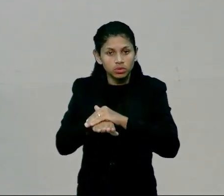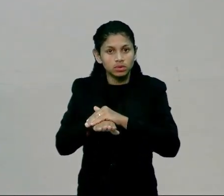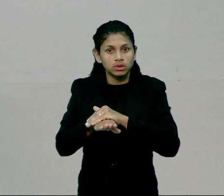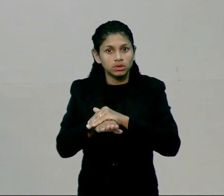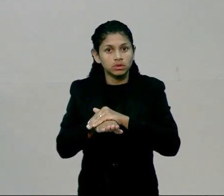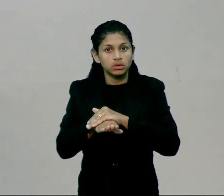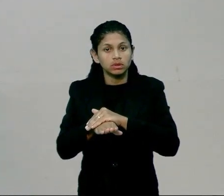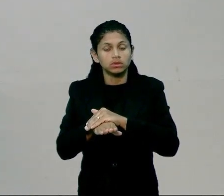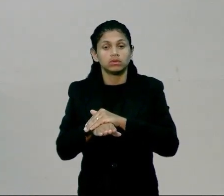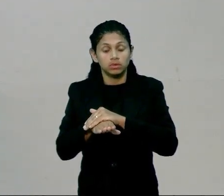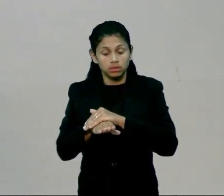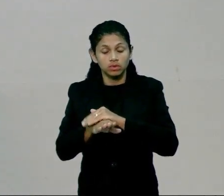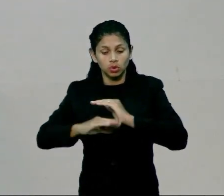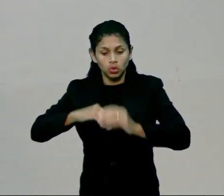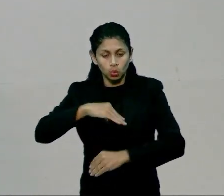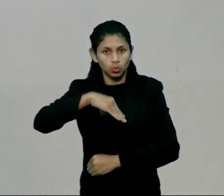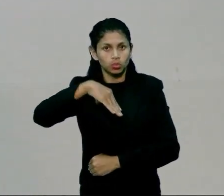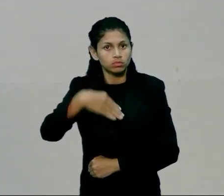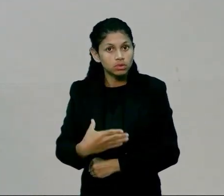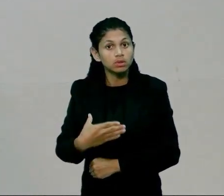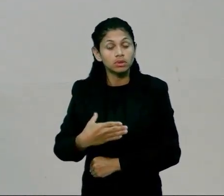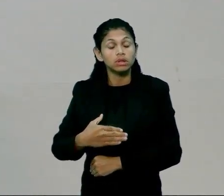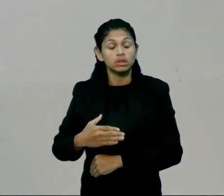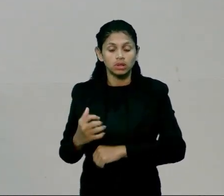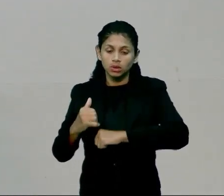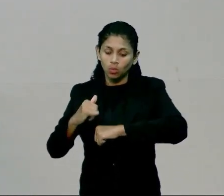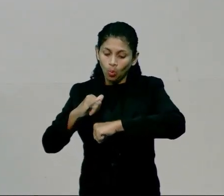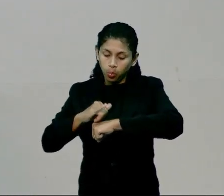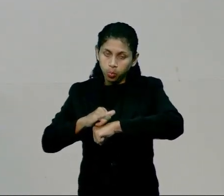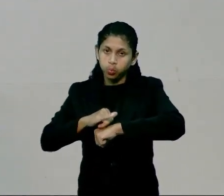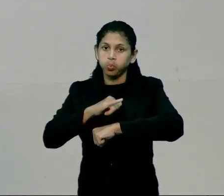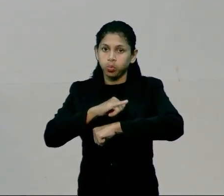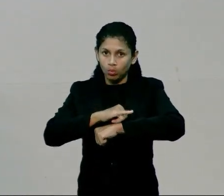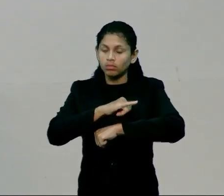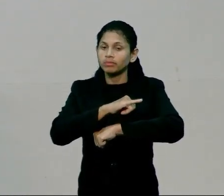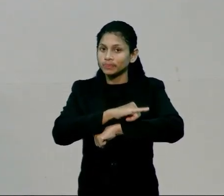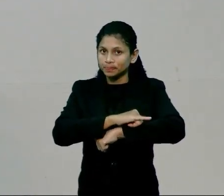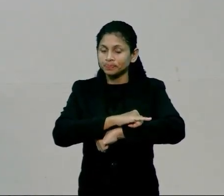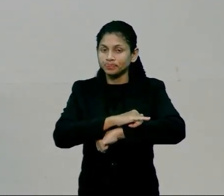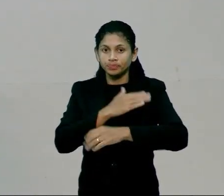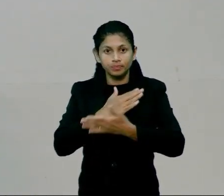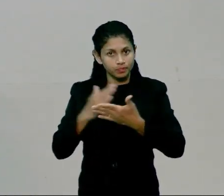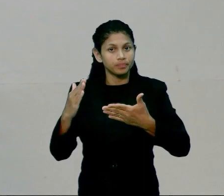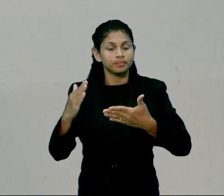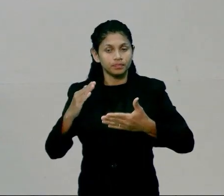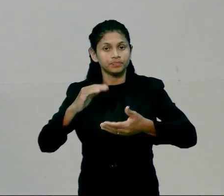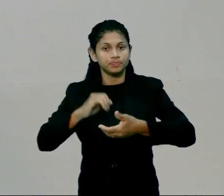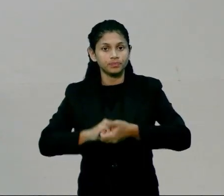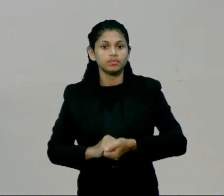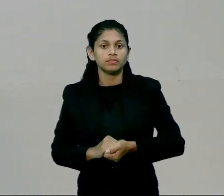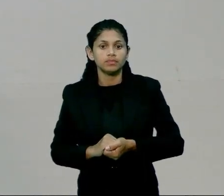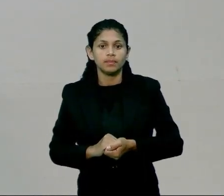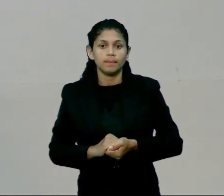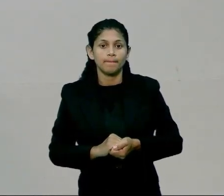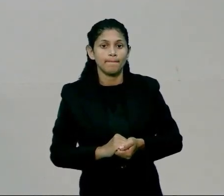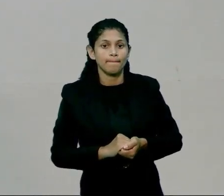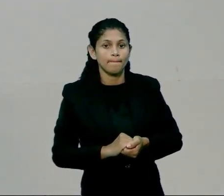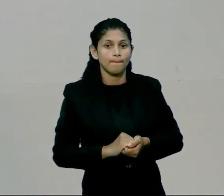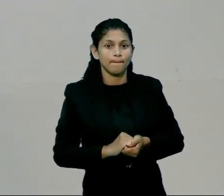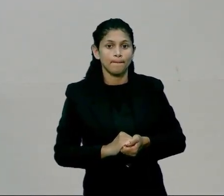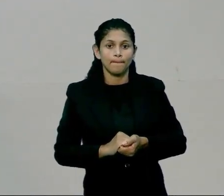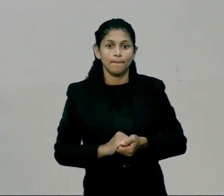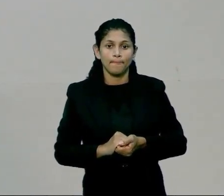Então, é esse direcionamento de como se correlaciona o funcionamento com a capacidade motora, né? Com